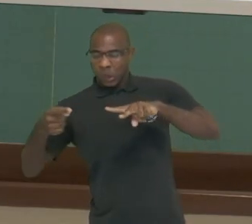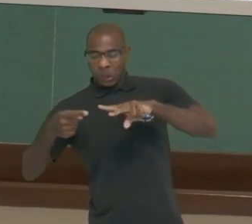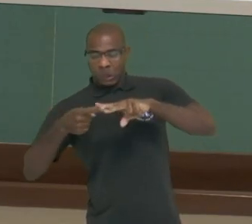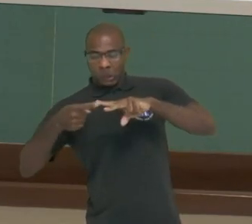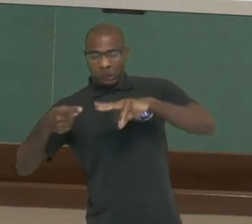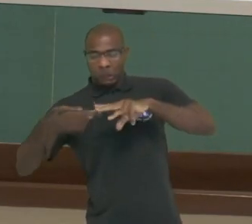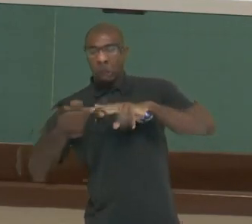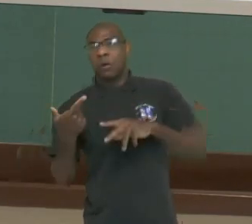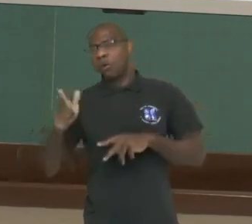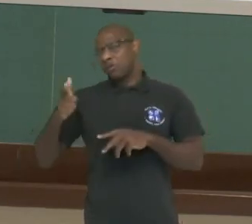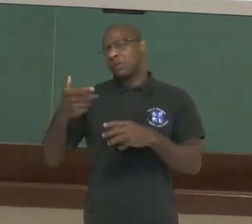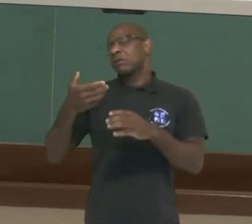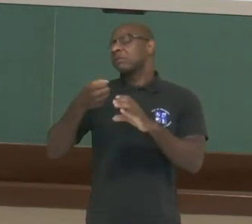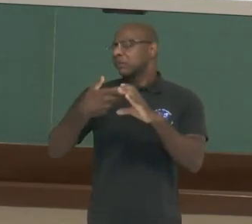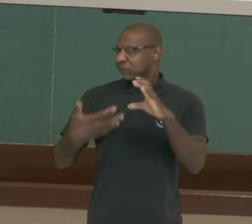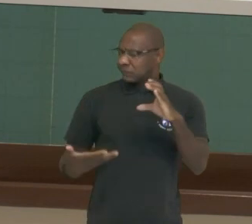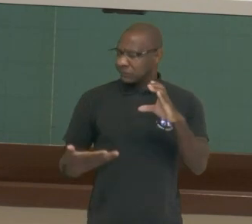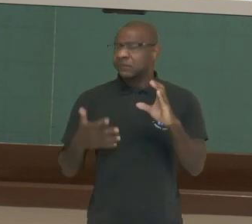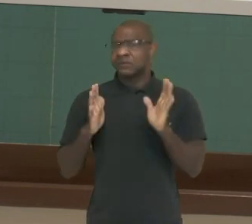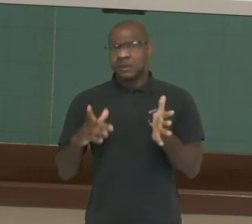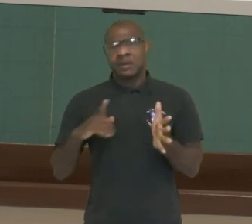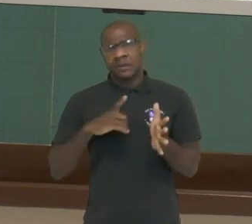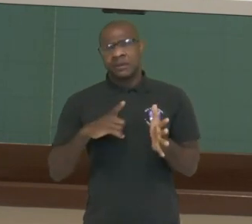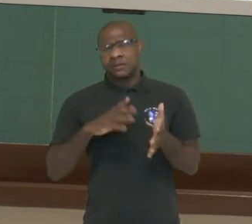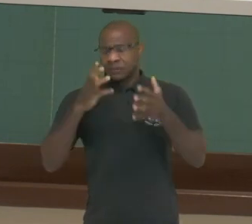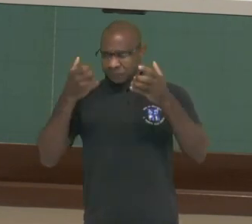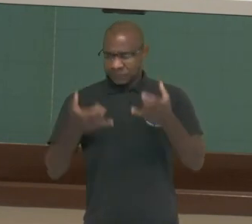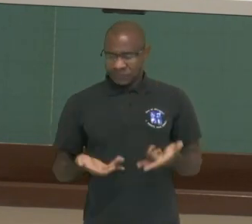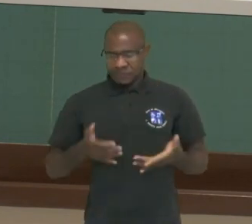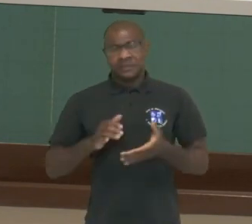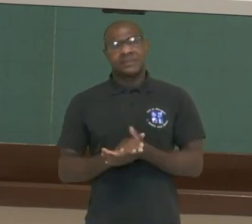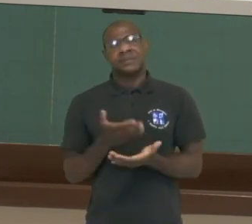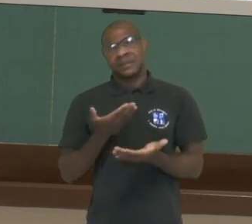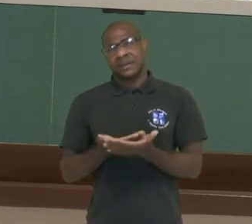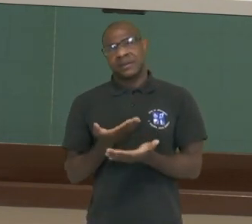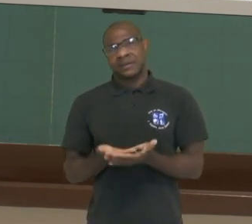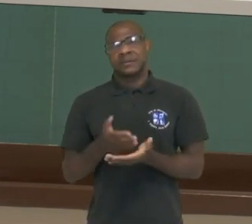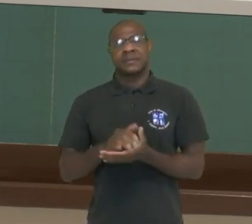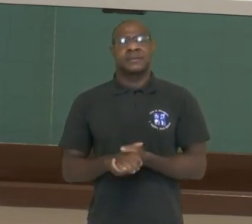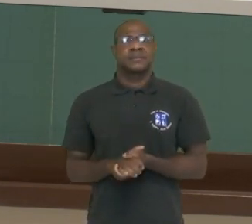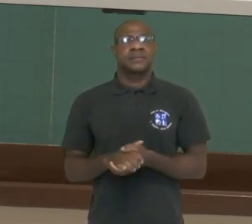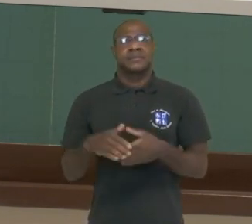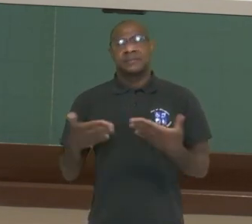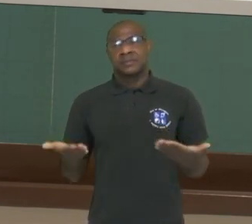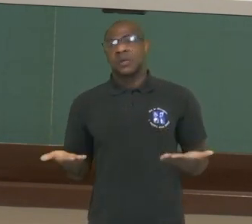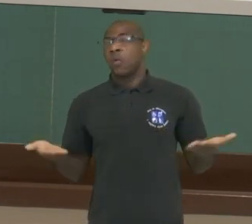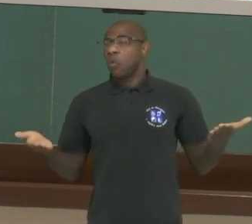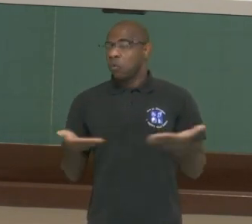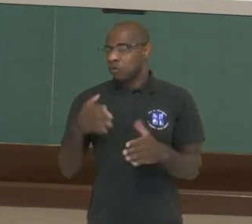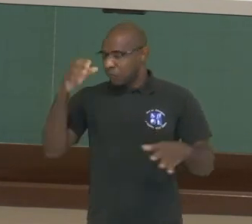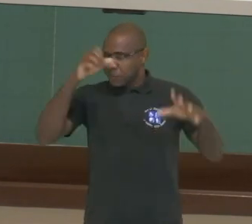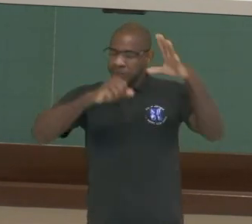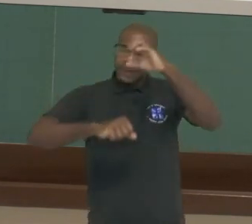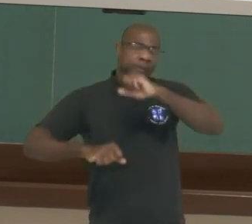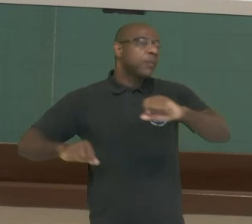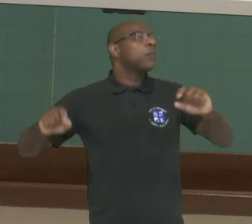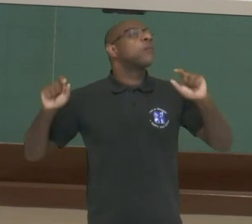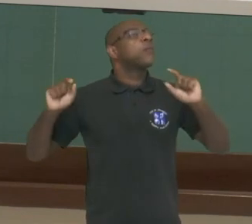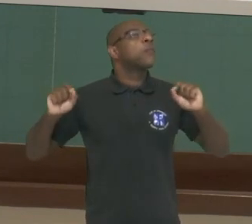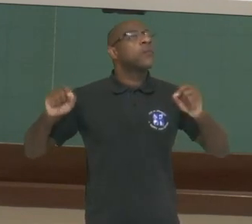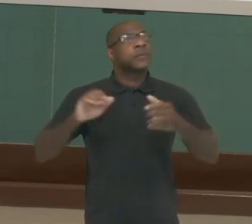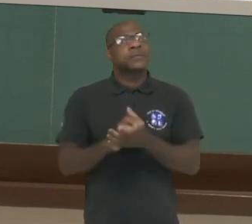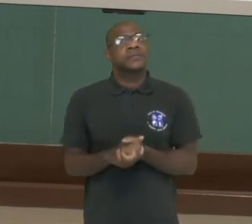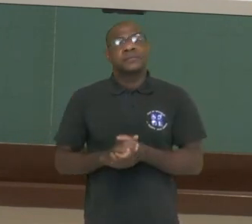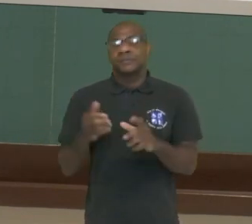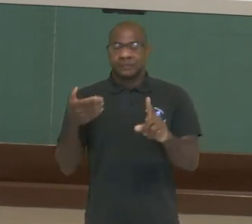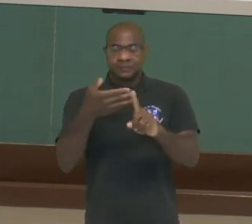outras características já mencionadas aqui nesta aula. Então, nesta aula